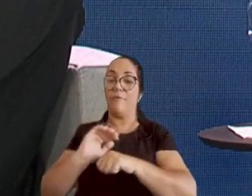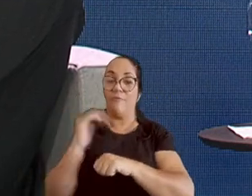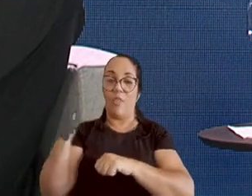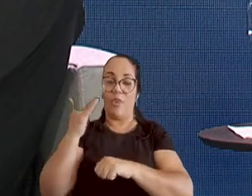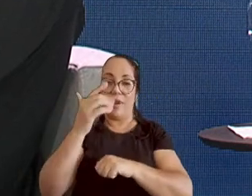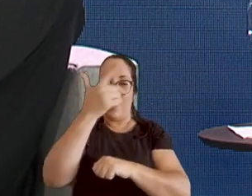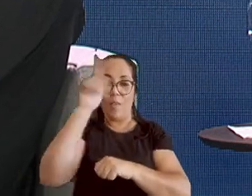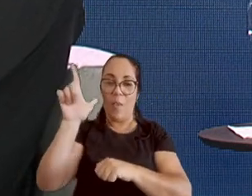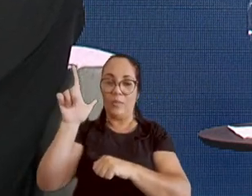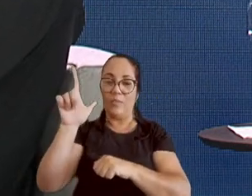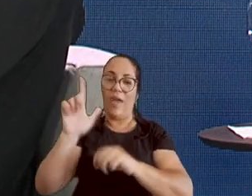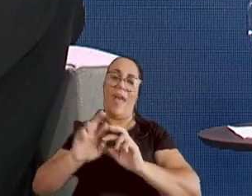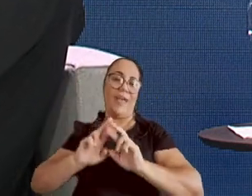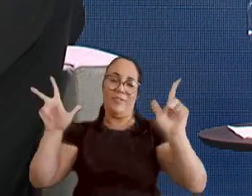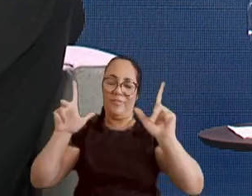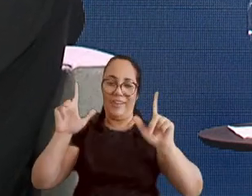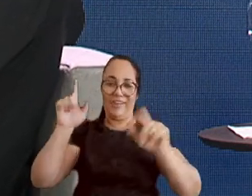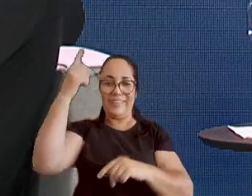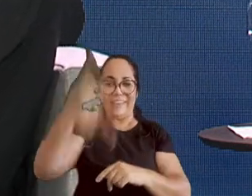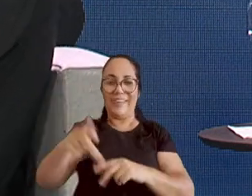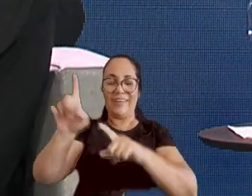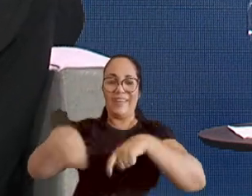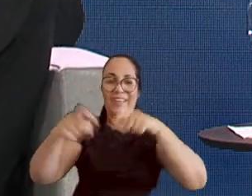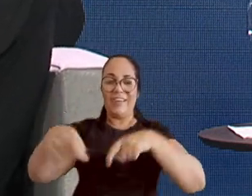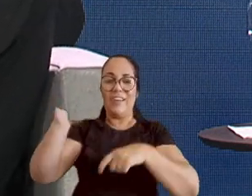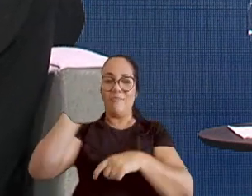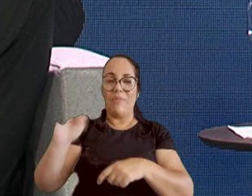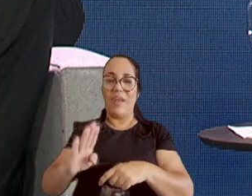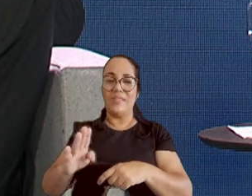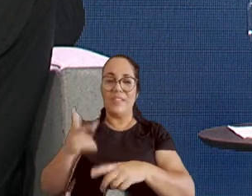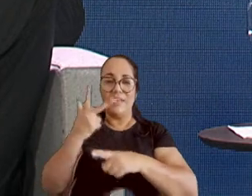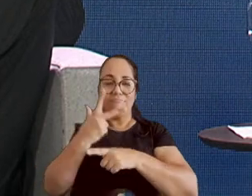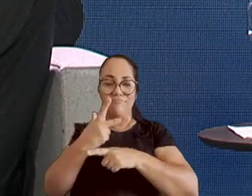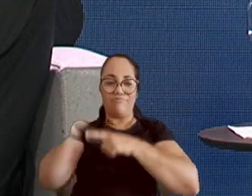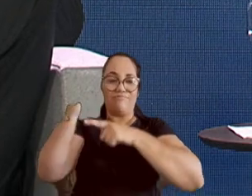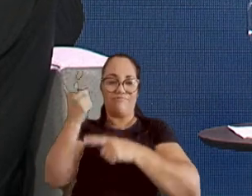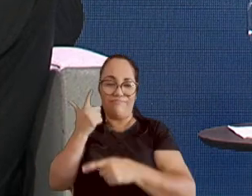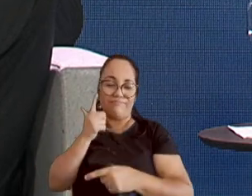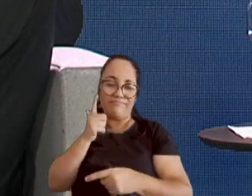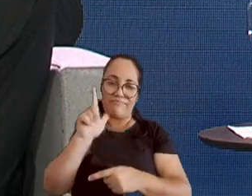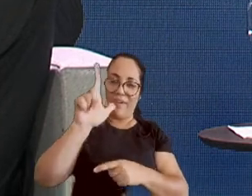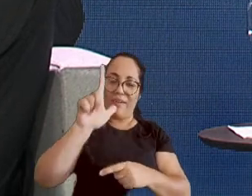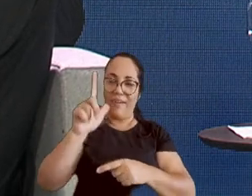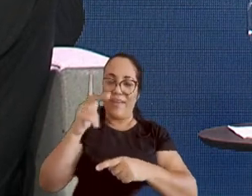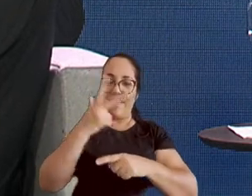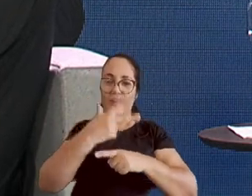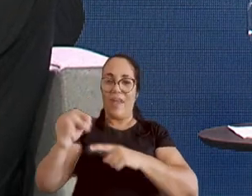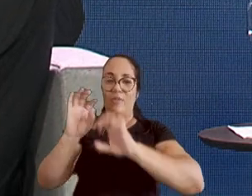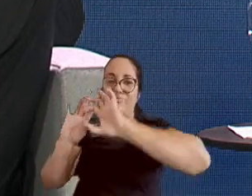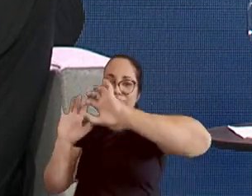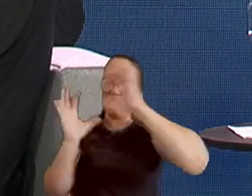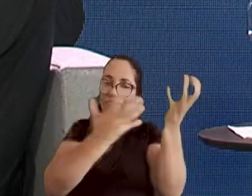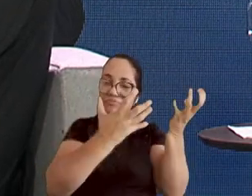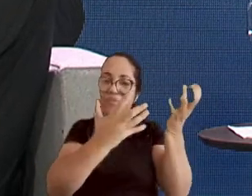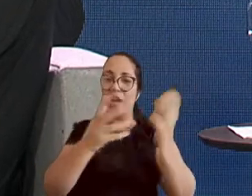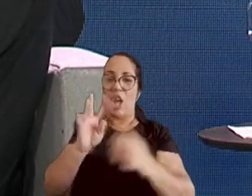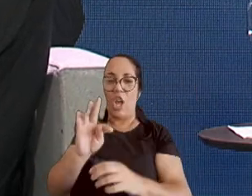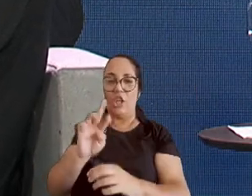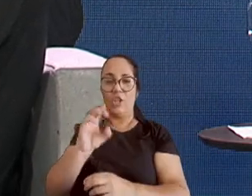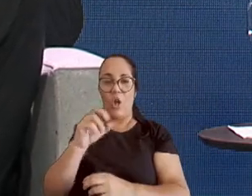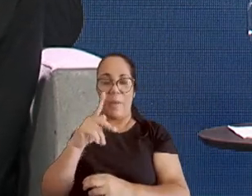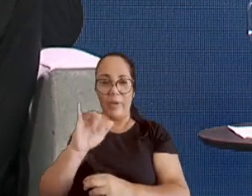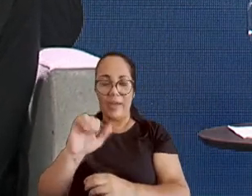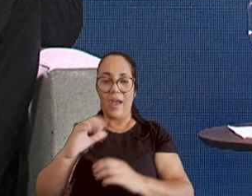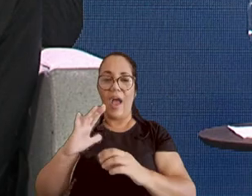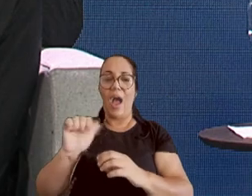diferente porque ela é o único grande caso de sucesso de uma agricultura Tropical temos várias safras por ano temos tecnologias de manejo